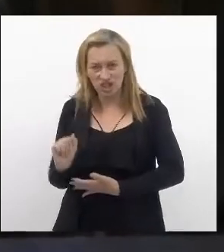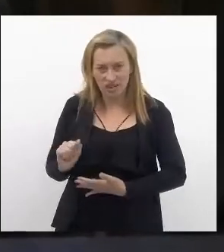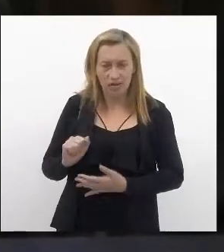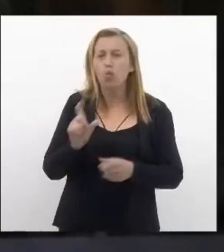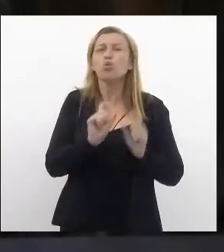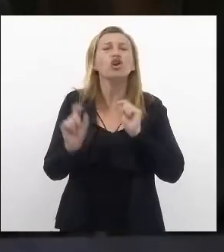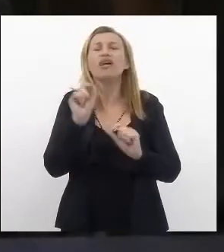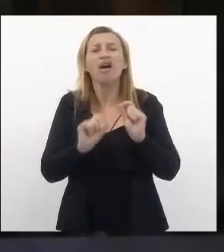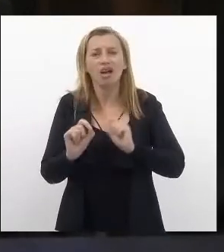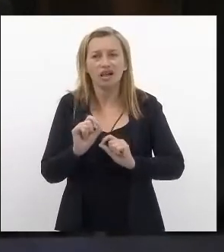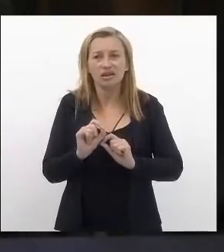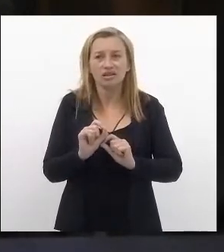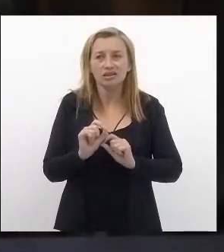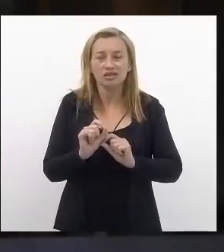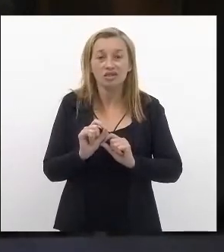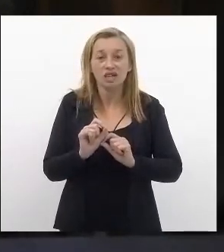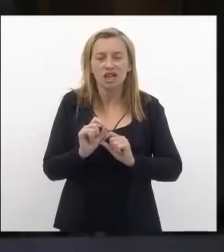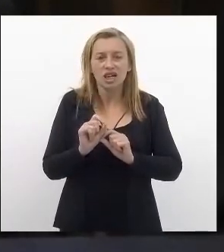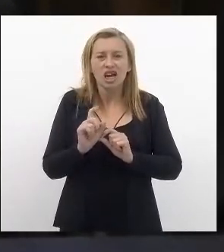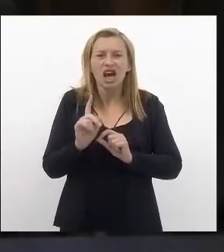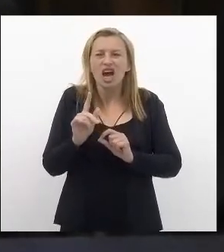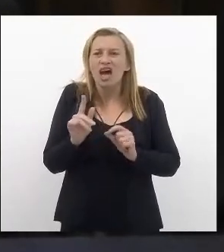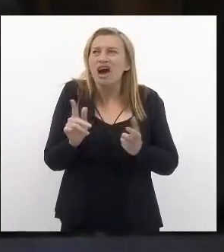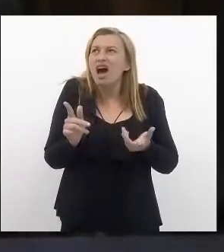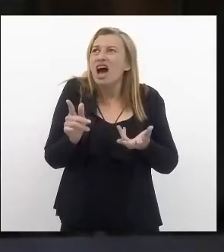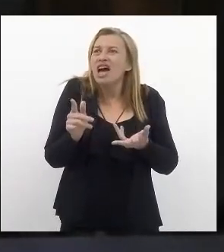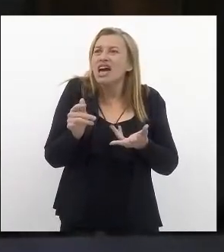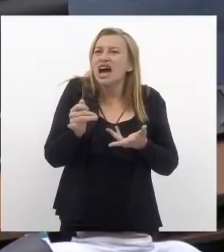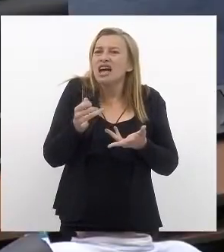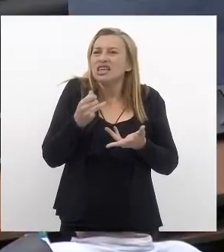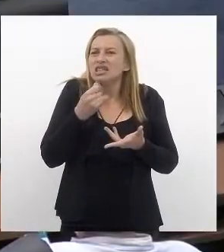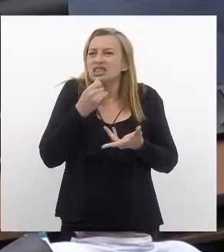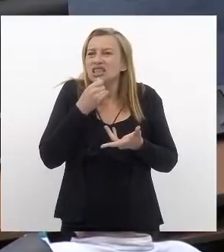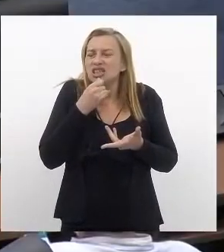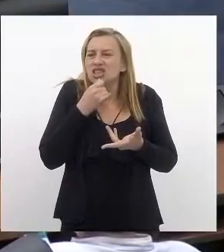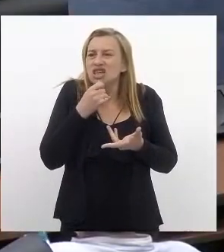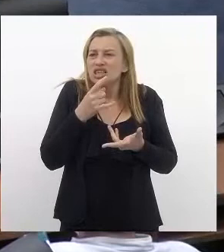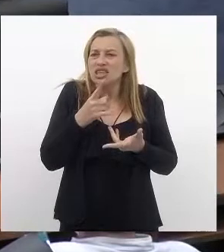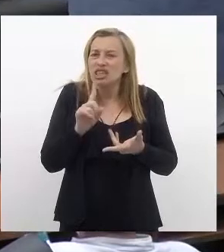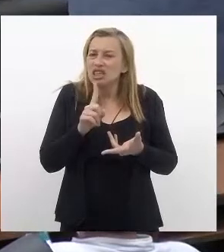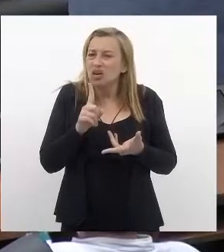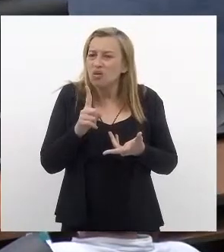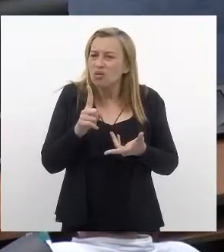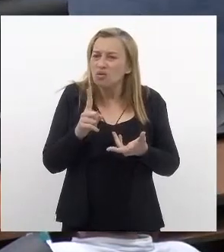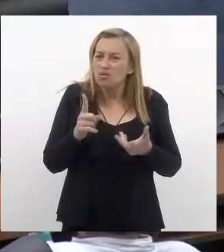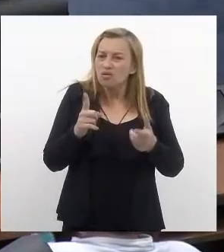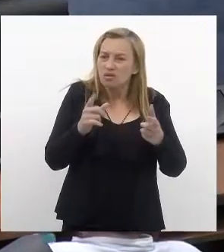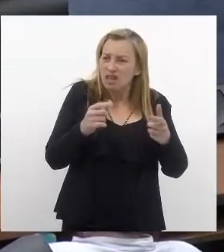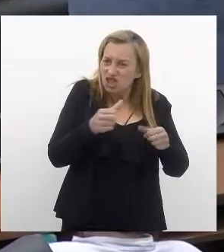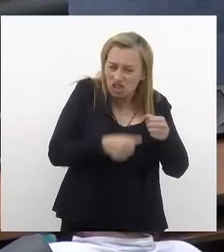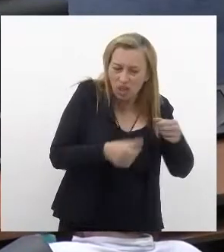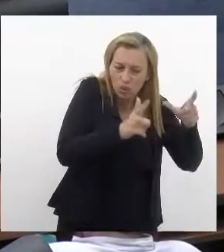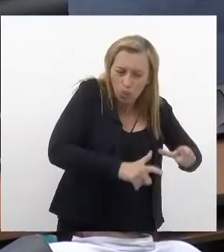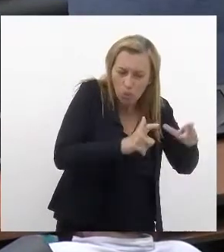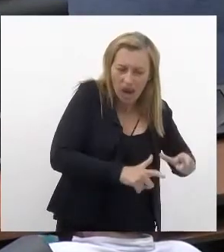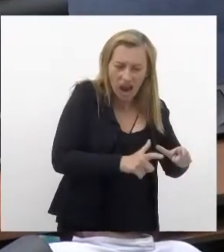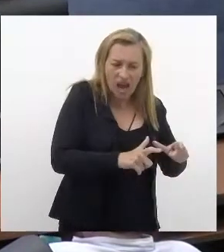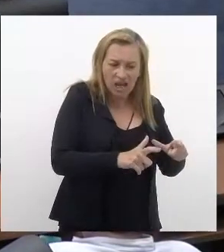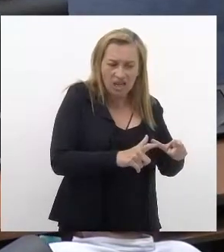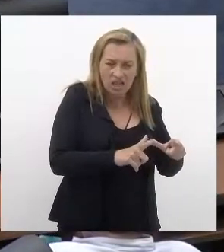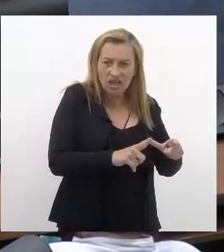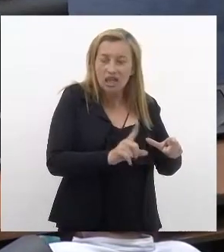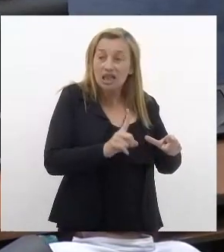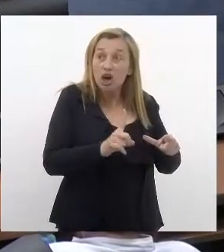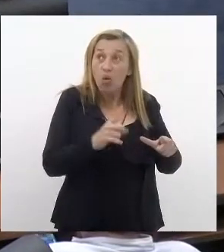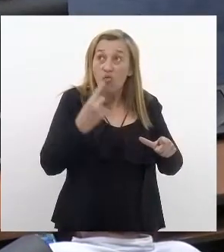que é a frustração de não estar no lugar onde nós queríamos estar. Não num olhar para o passado, mas num olhar